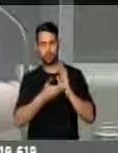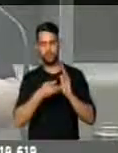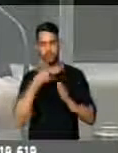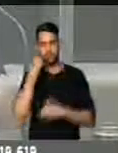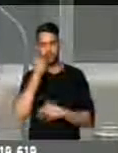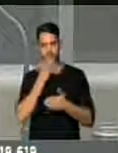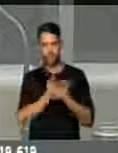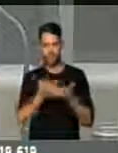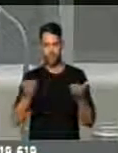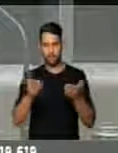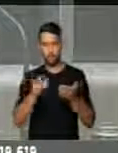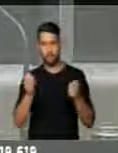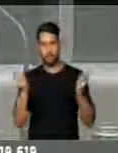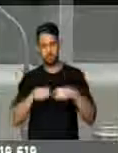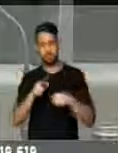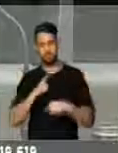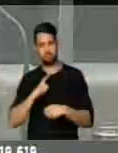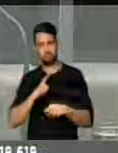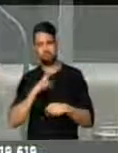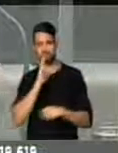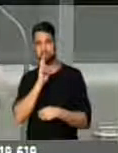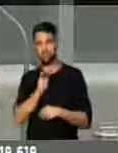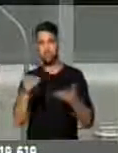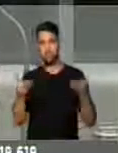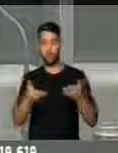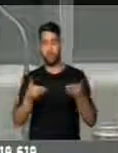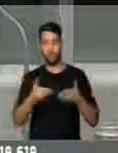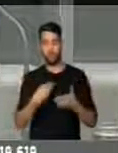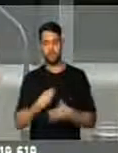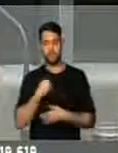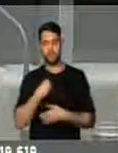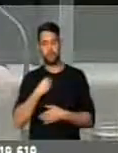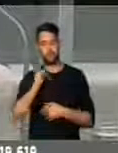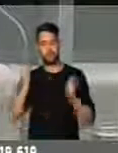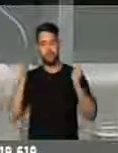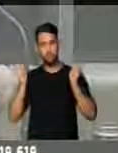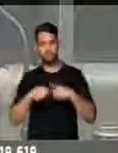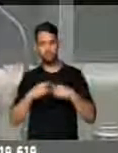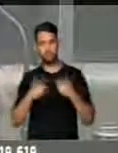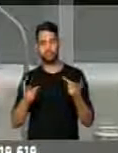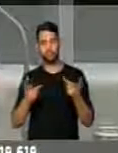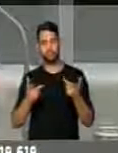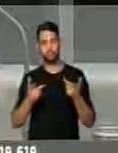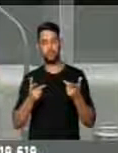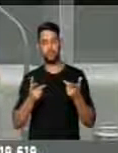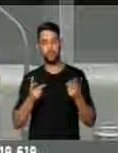Deputados, que poderá sair hoje daqui com a possibilidade